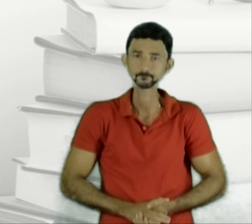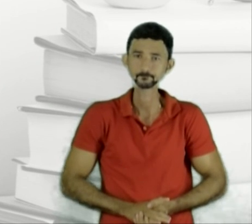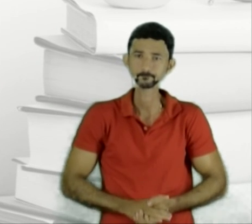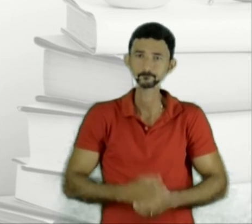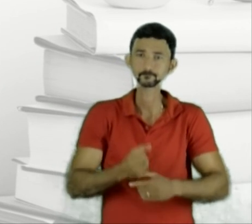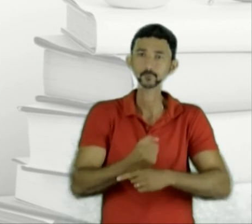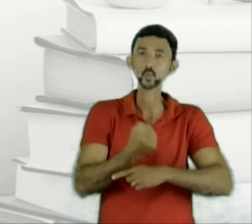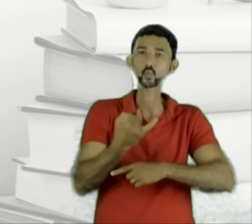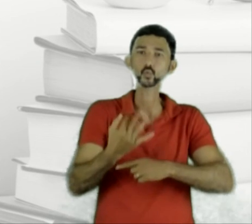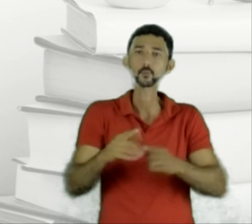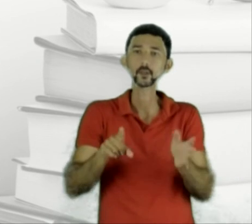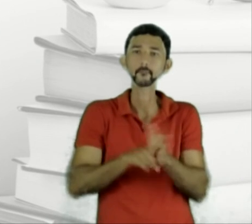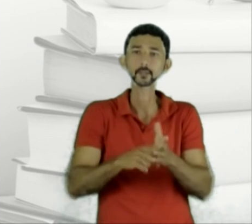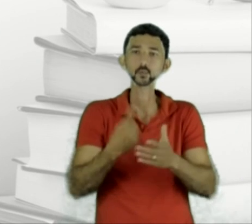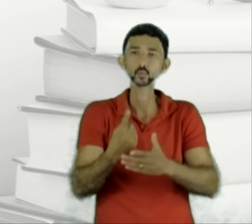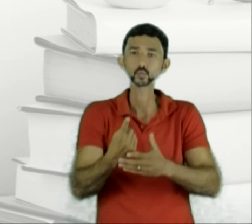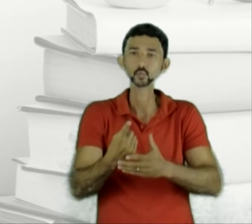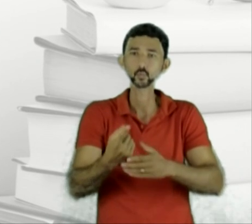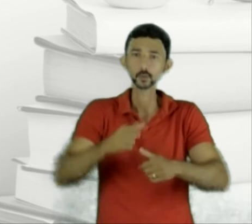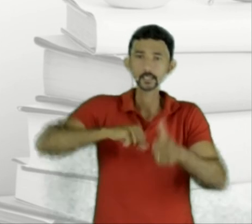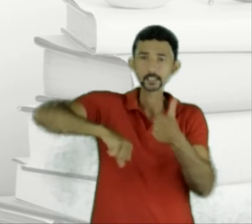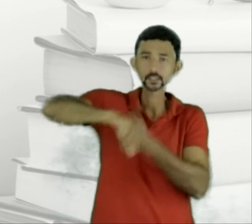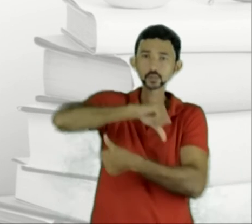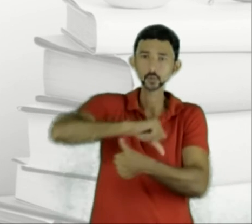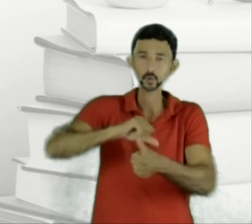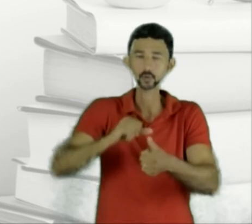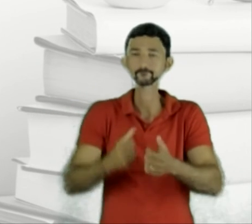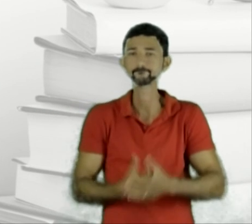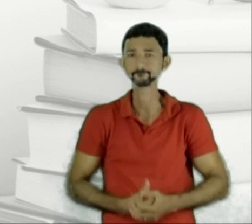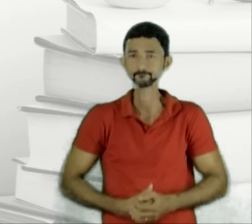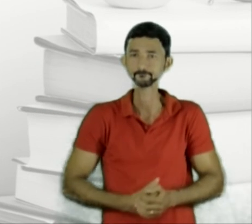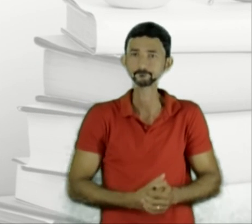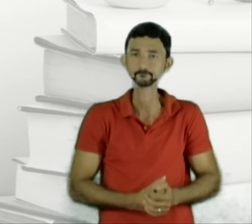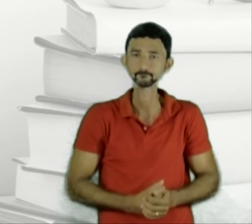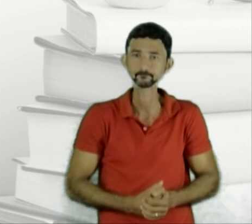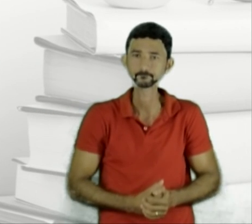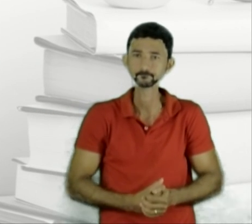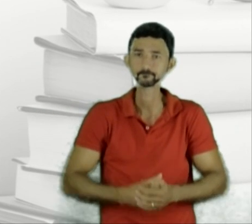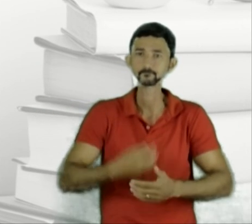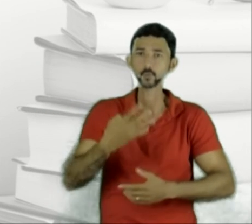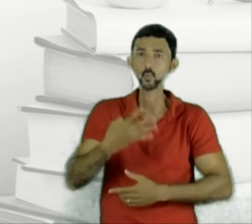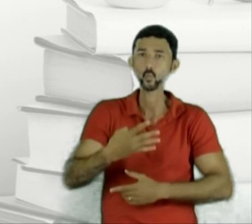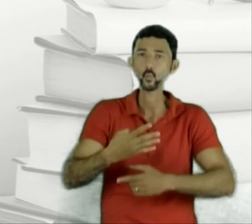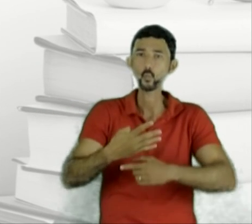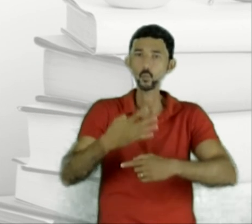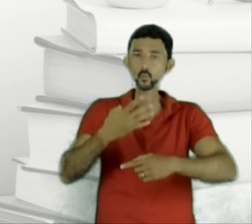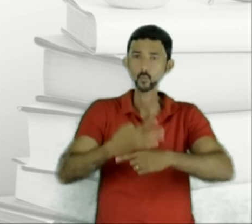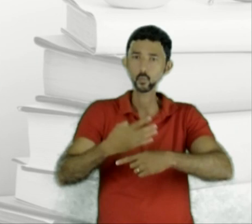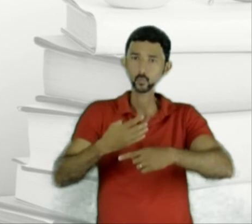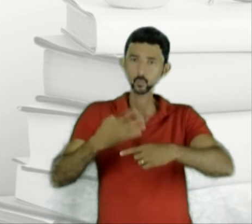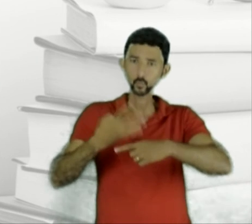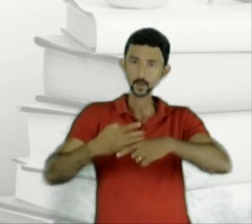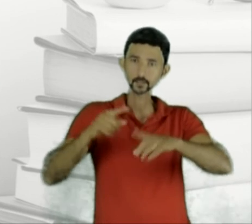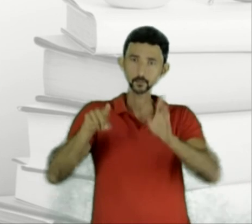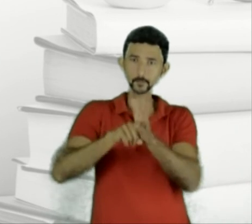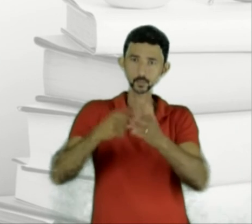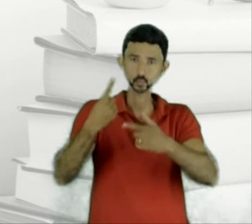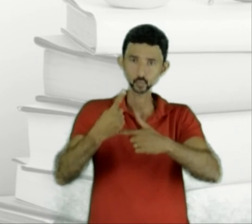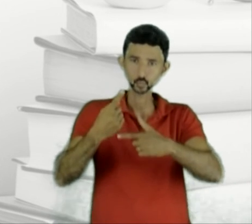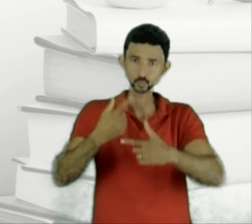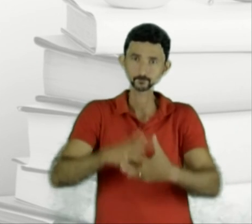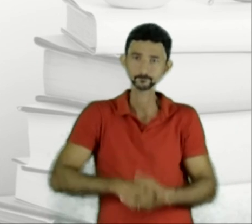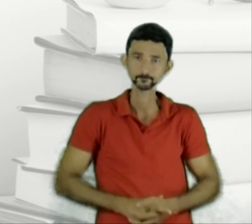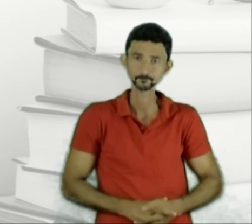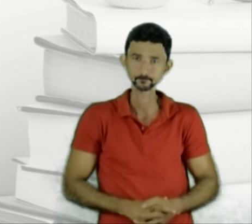número elevado a menos 1 é o seu inverso, desde que não seja o zero, né? Então, 4 elevado a menos 1 é o inverso de 4, que é